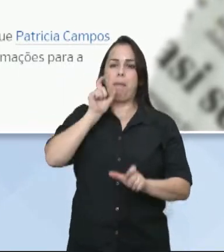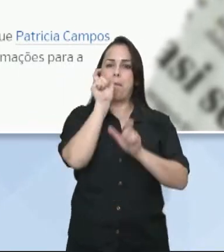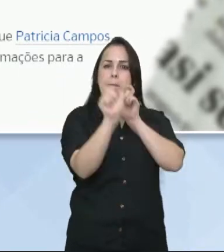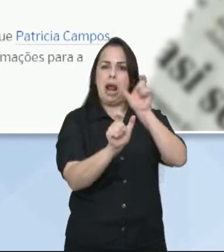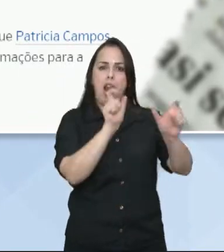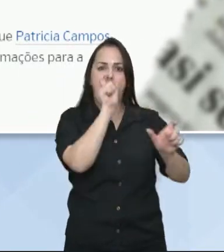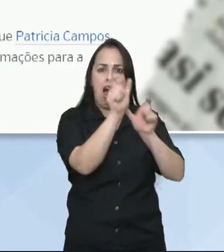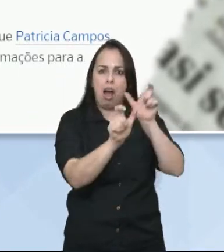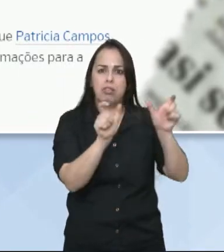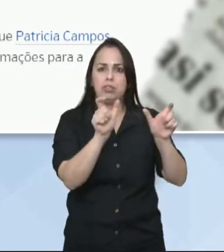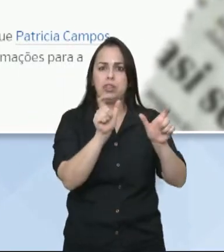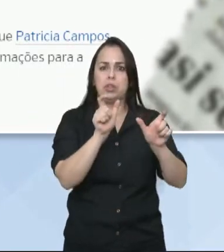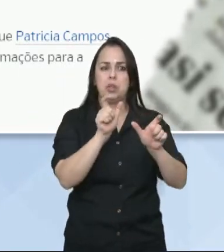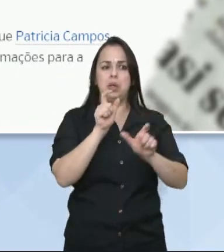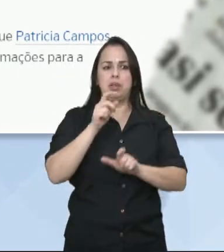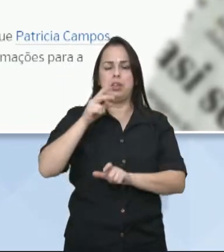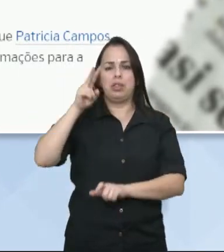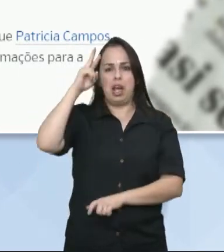contra as mulheres.